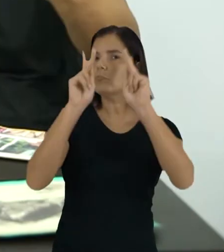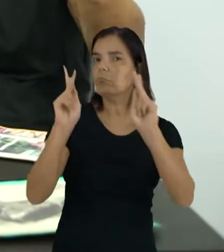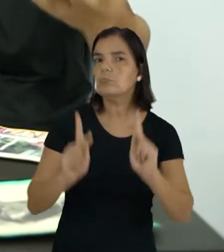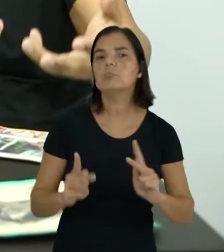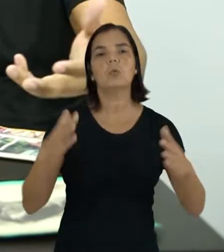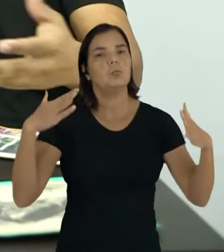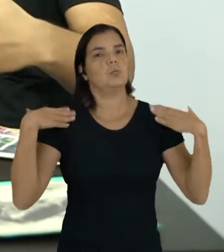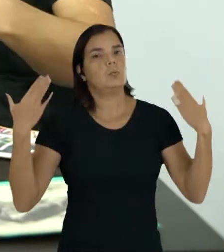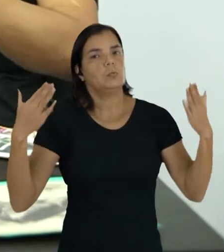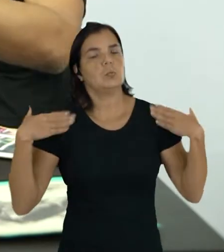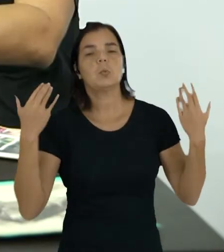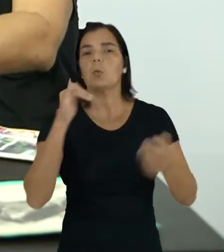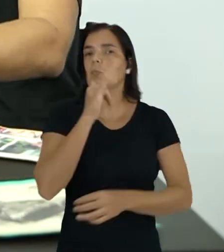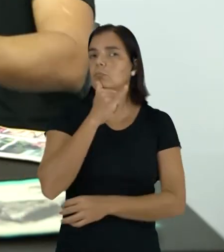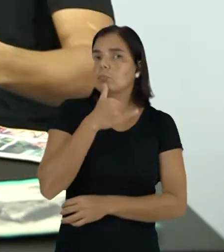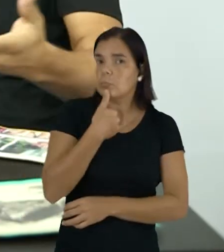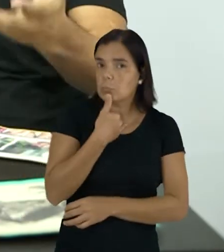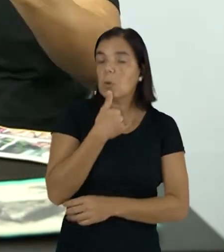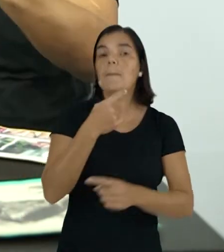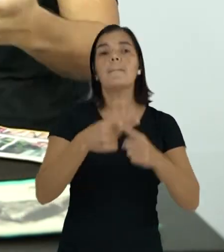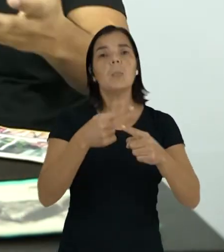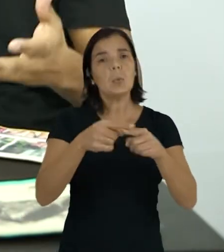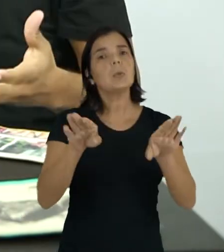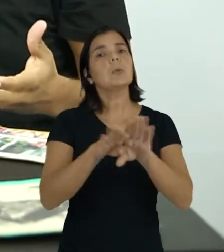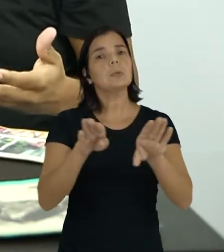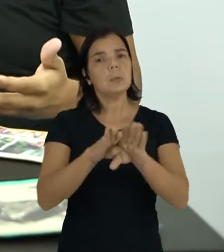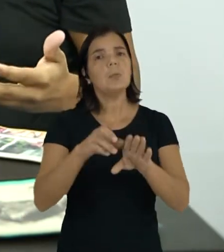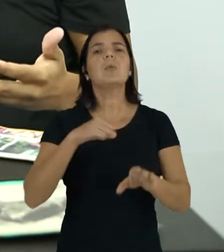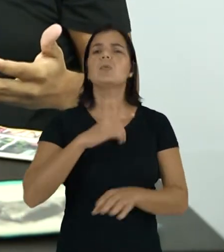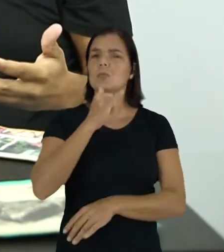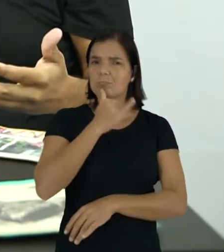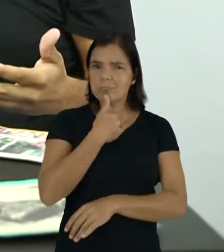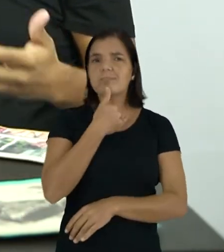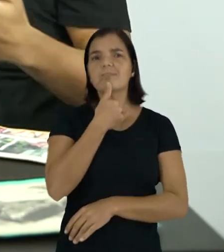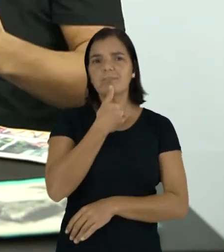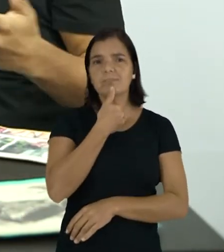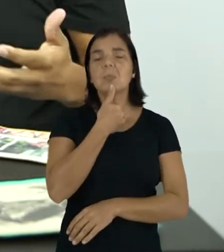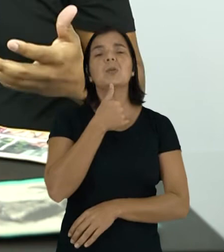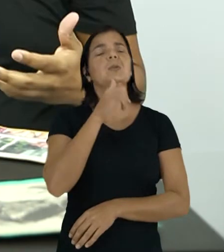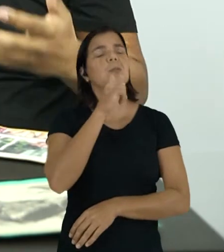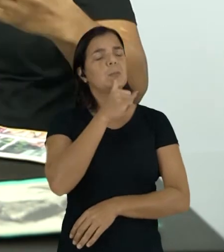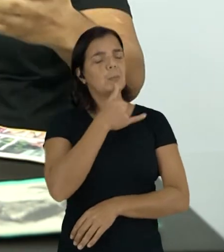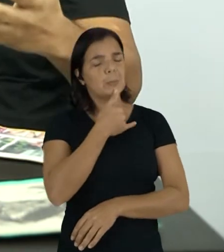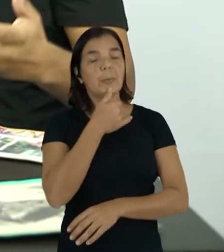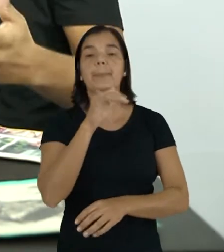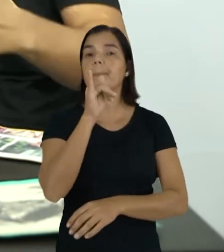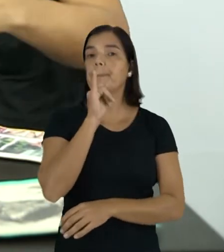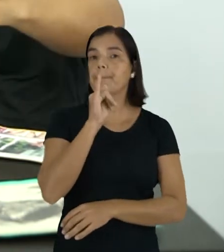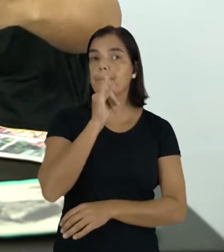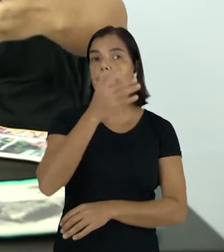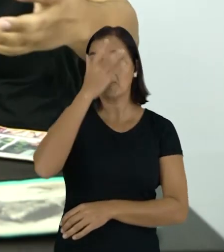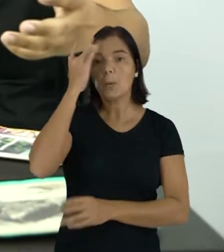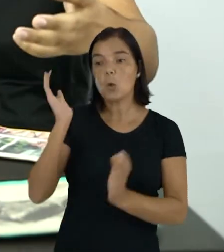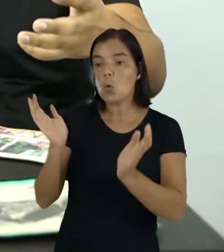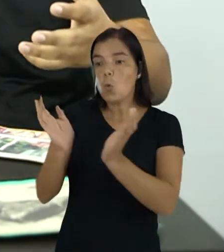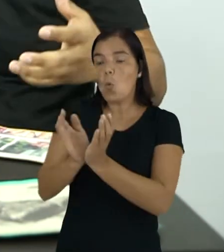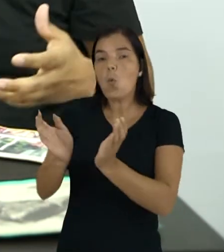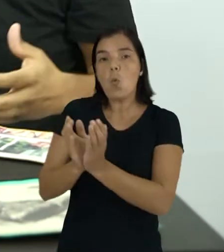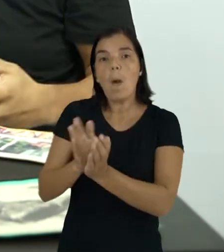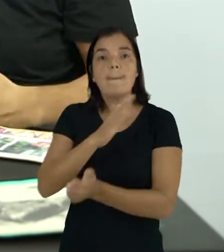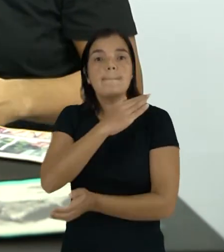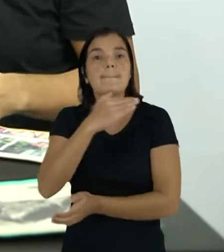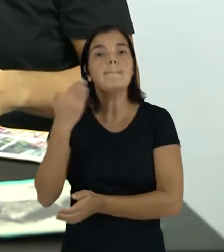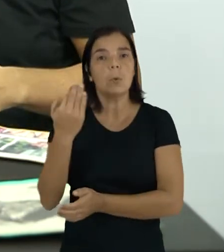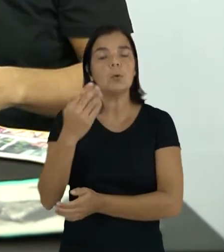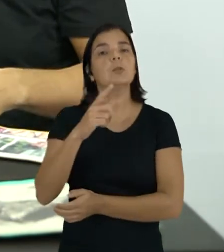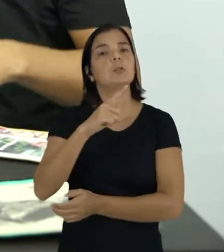de alegria, ou de tristeza, porque eles também tinham muitas tristezas, gente. Muitas tristezas. Por exemplo, quando um membro da comunidade morria,